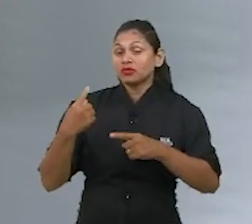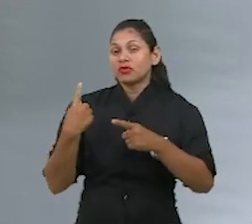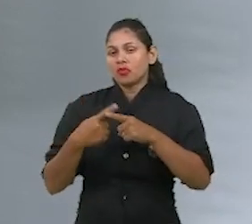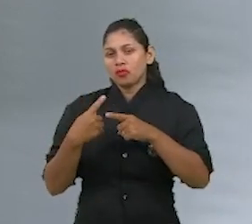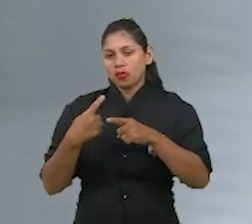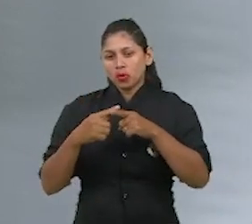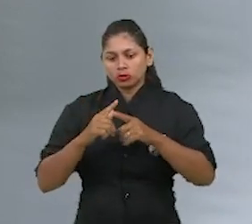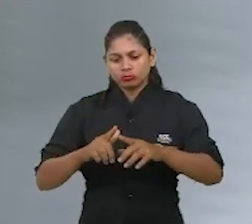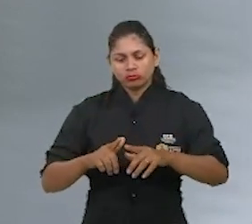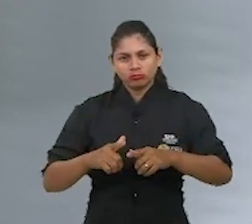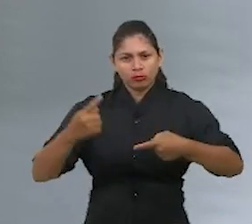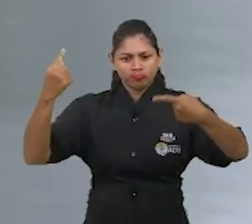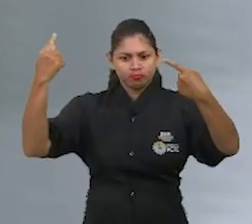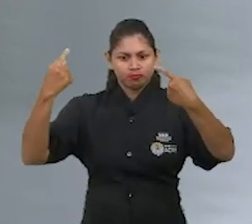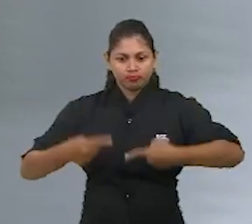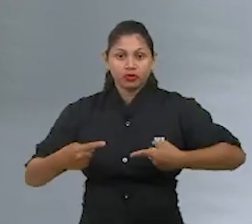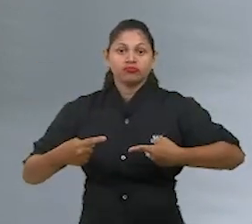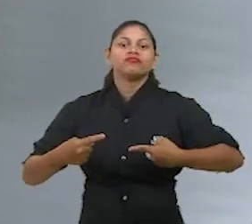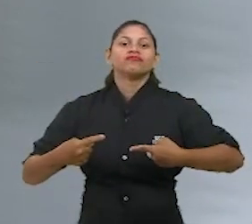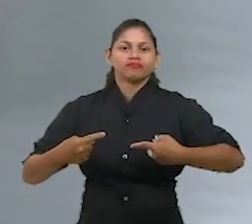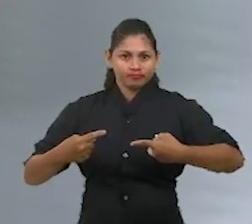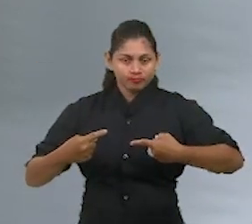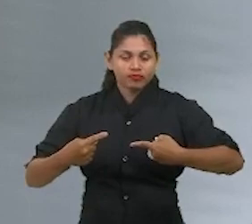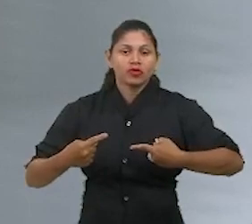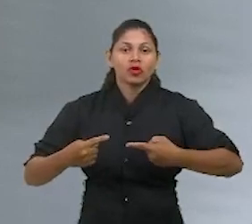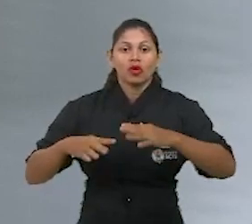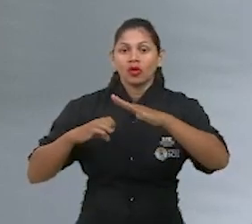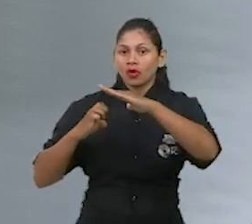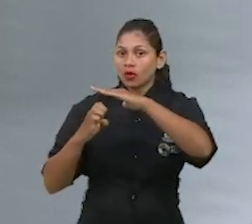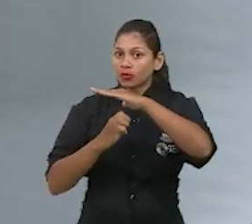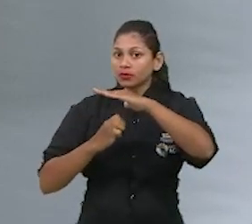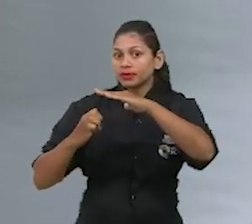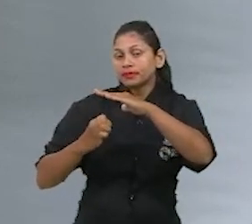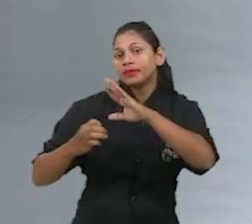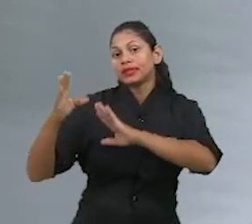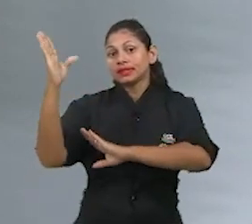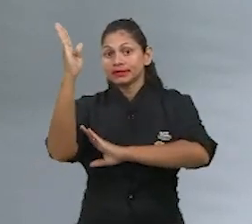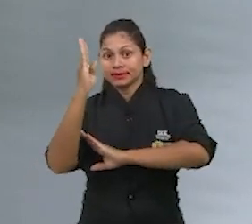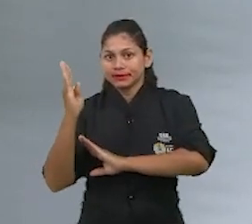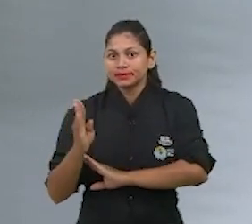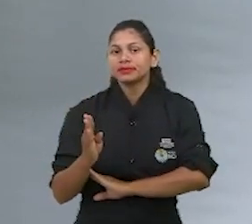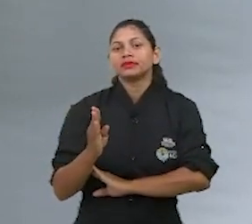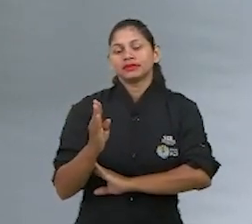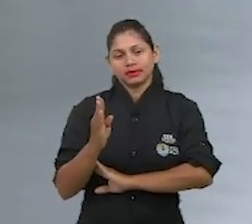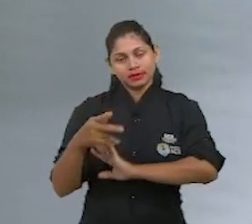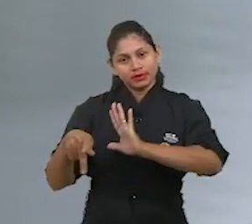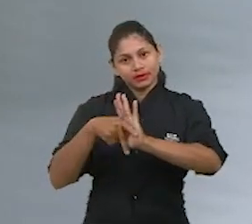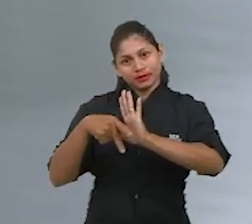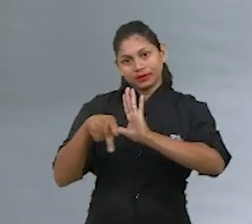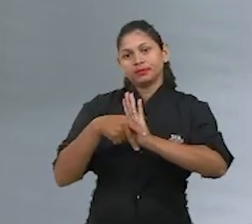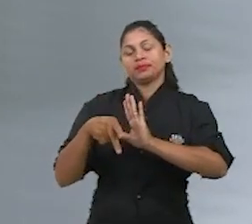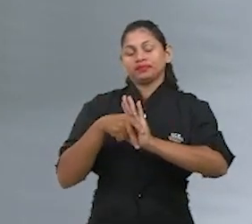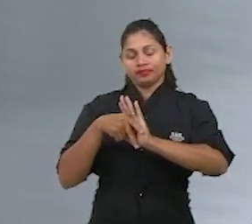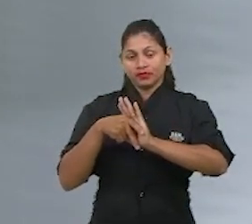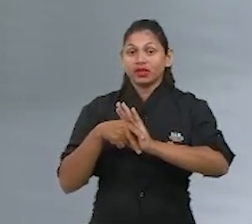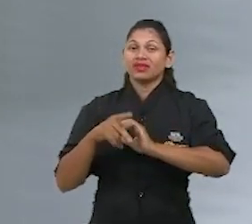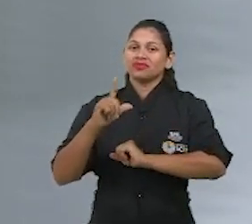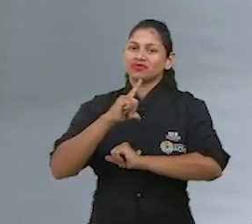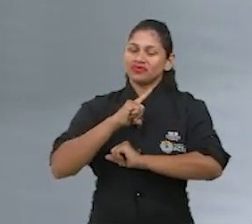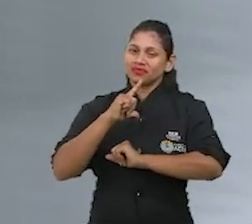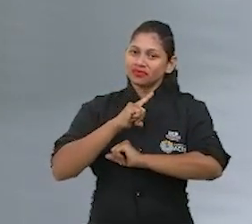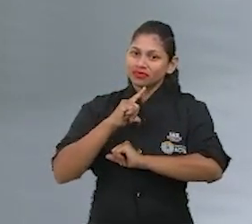as empresas nacionais. E interessante falar que muitos desses sites apresentam até valores